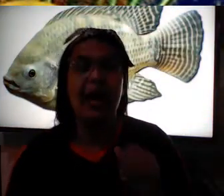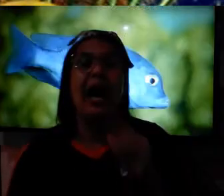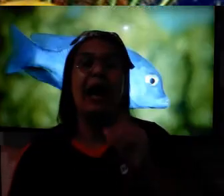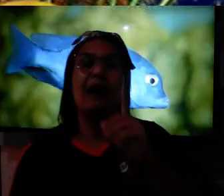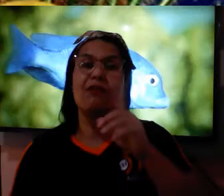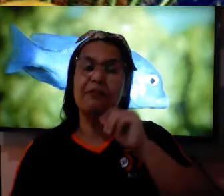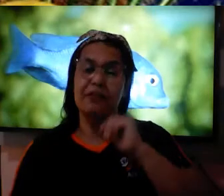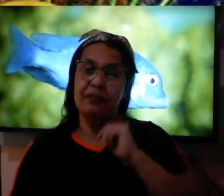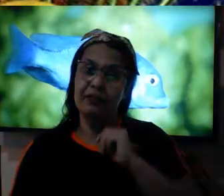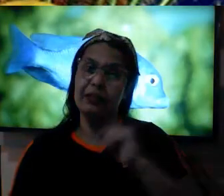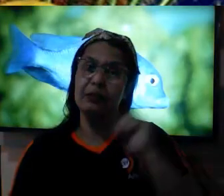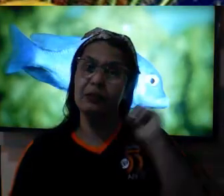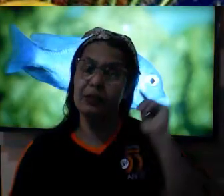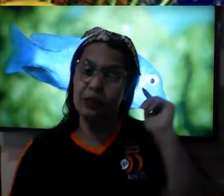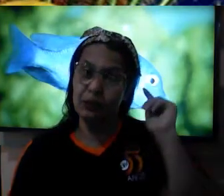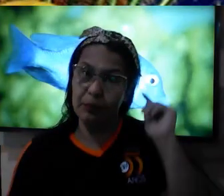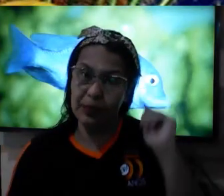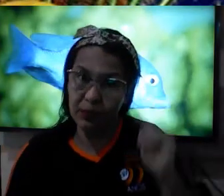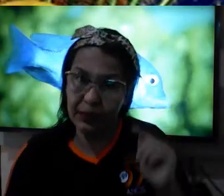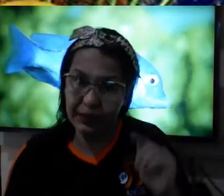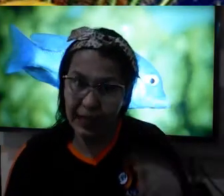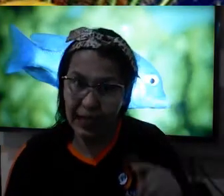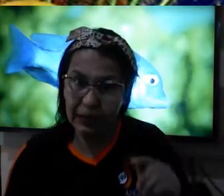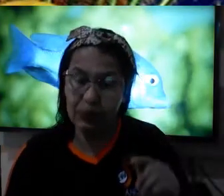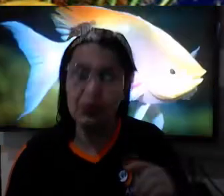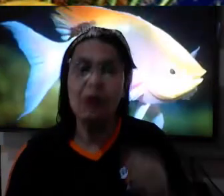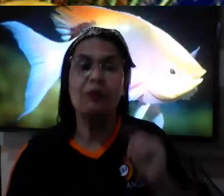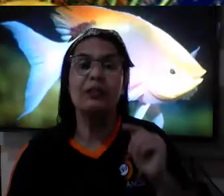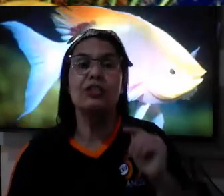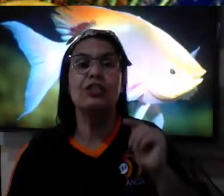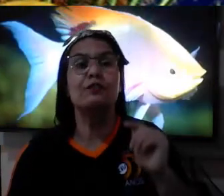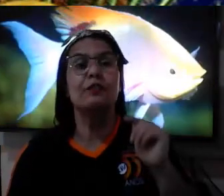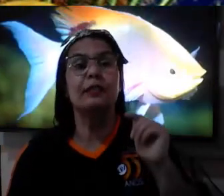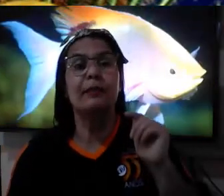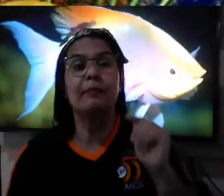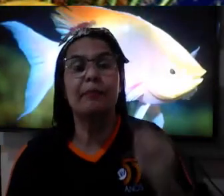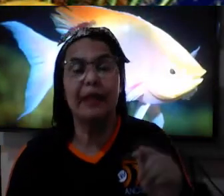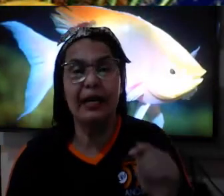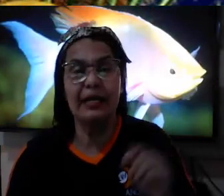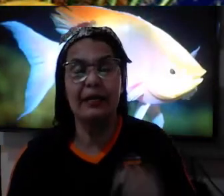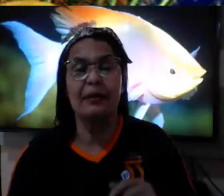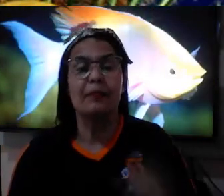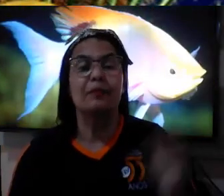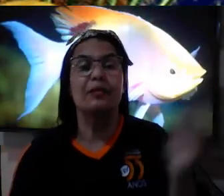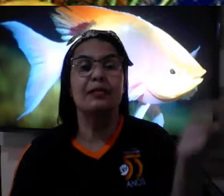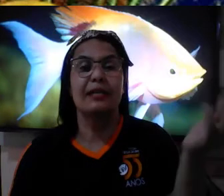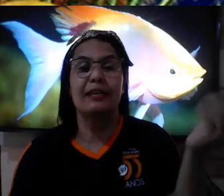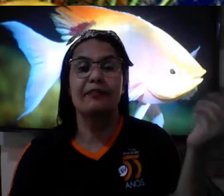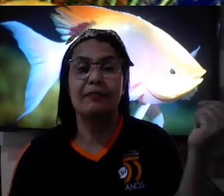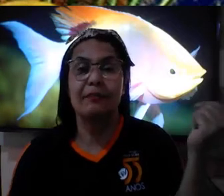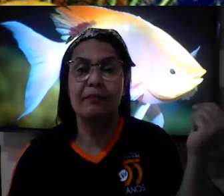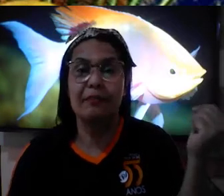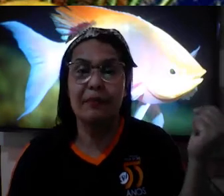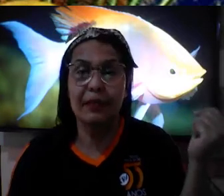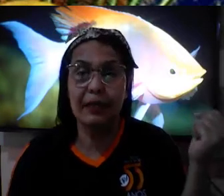a água viva temos que tomar cuidado quando a gente for na praia, pois